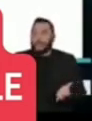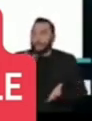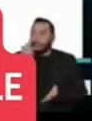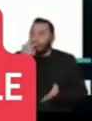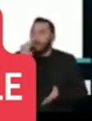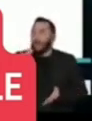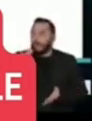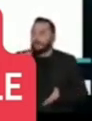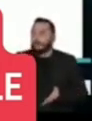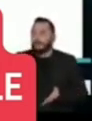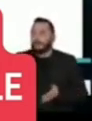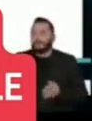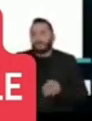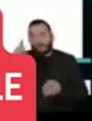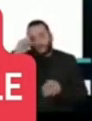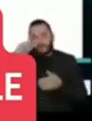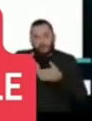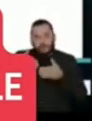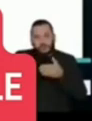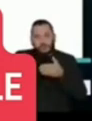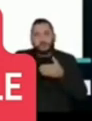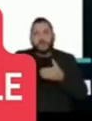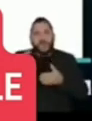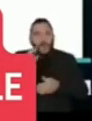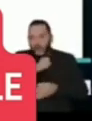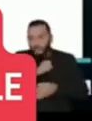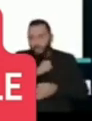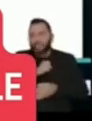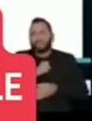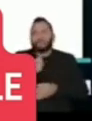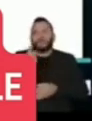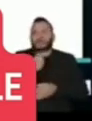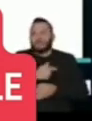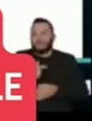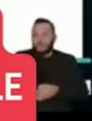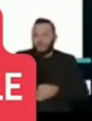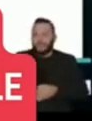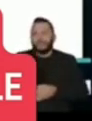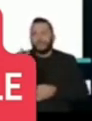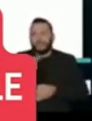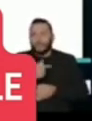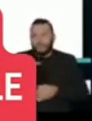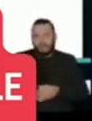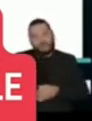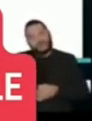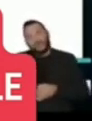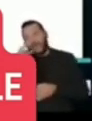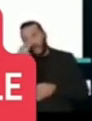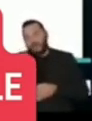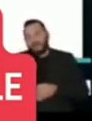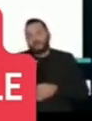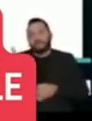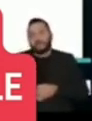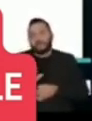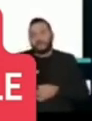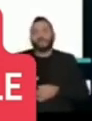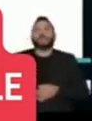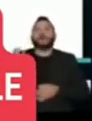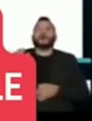questão de horas, dias, no máximo uma semana, duas, ou talvez menos que isso, que vai